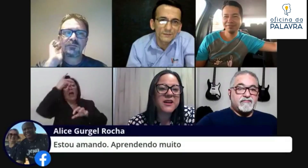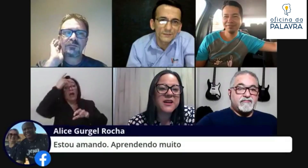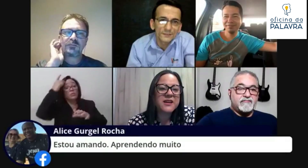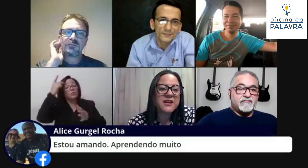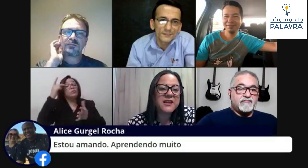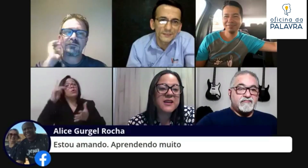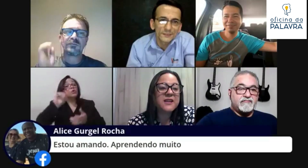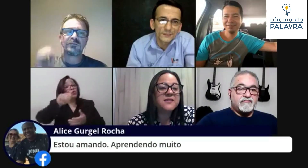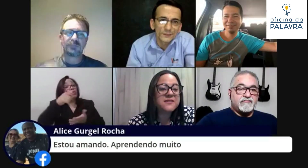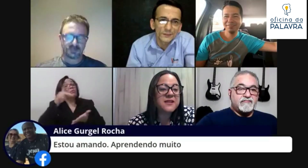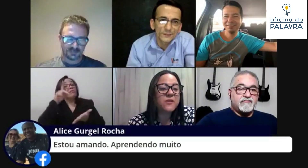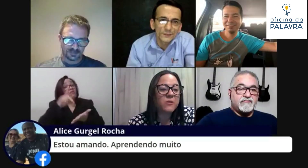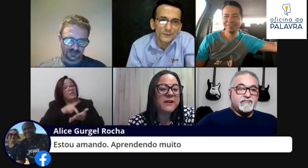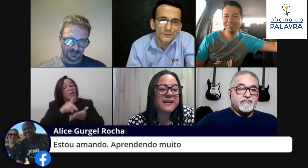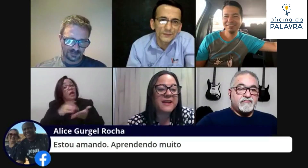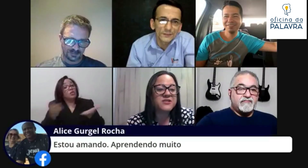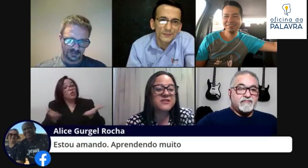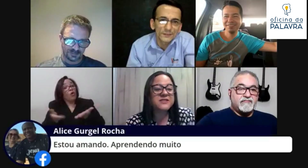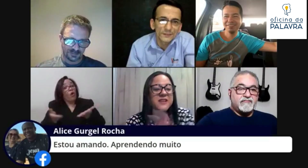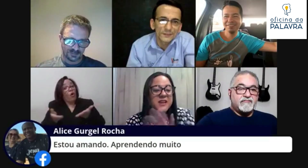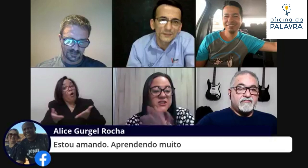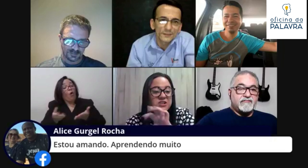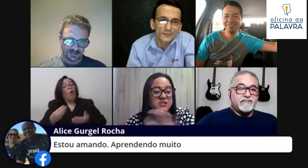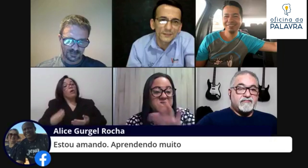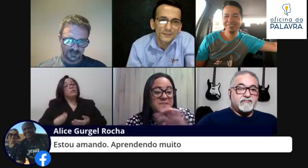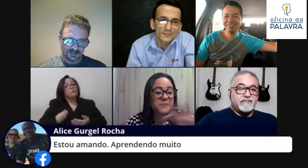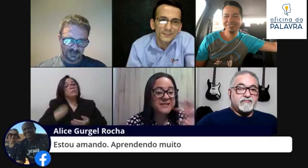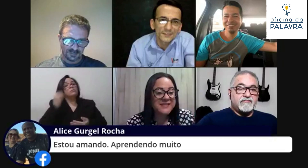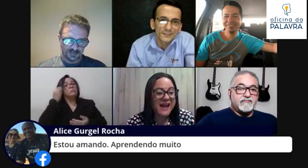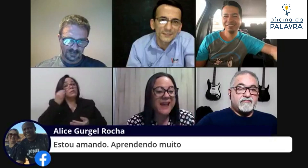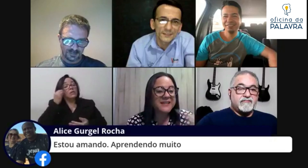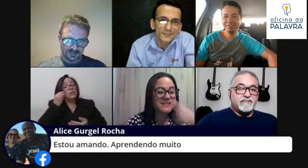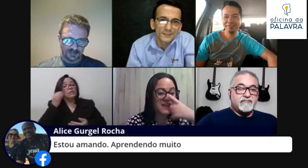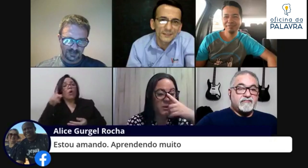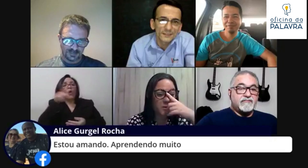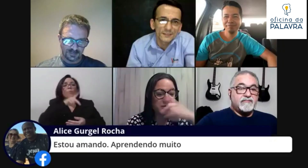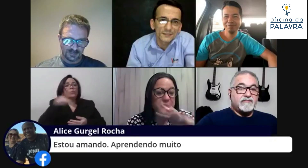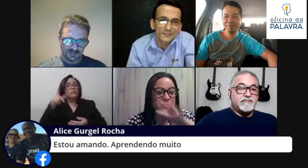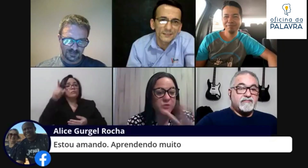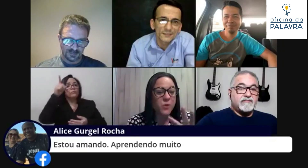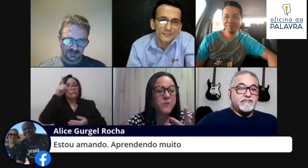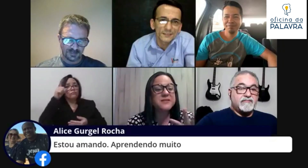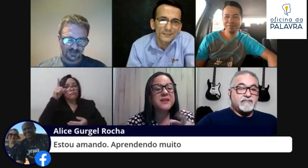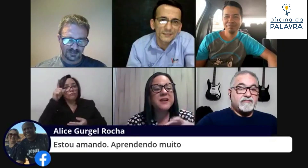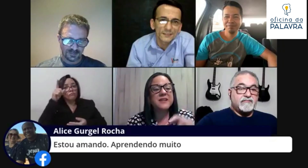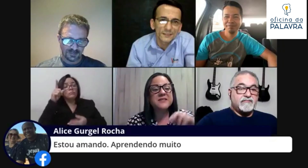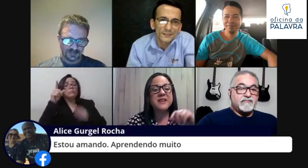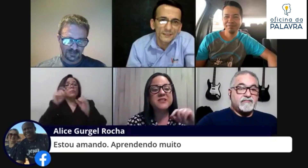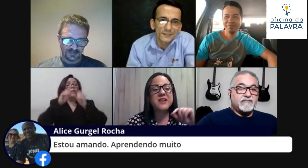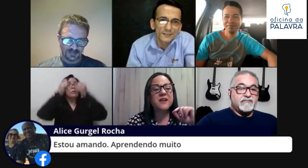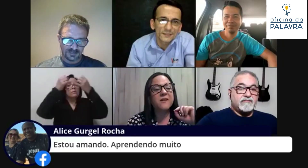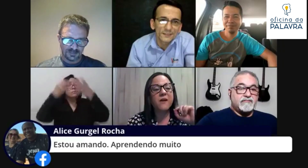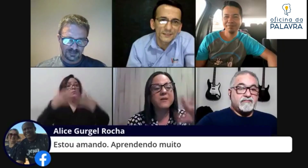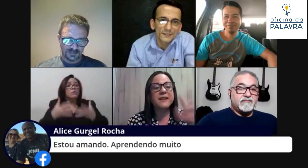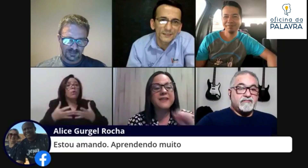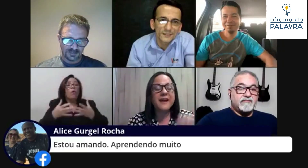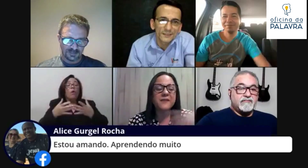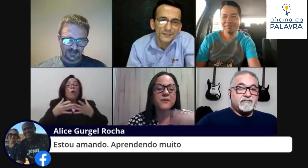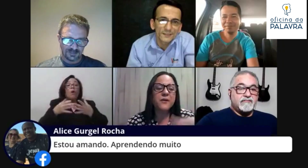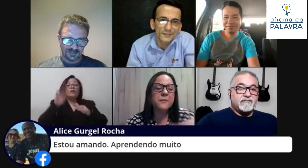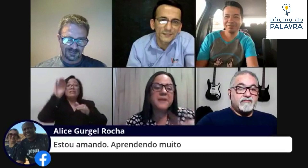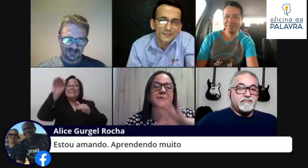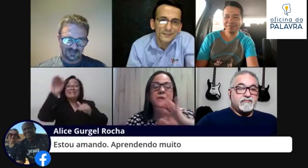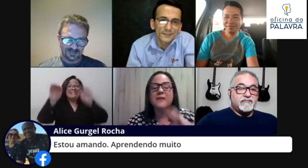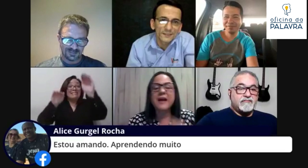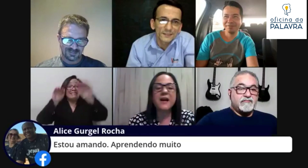hoje e que, sim, como o Leclerc disse, de despertar, então, as pessoas, seja... o